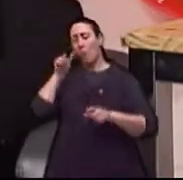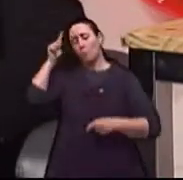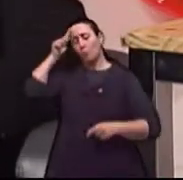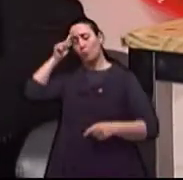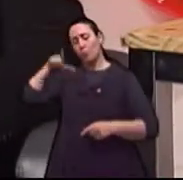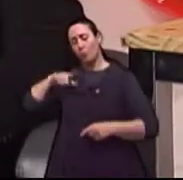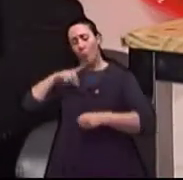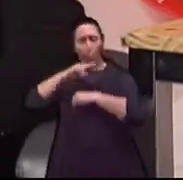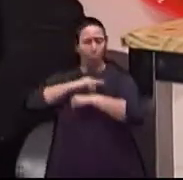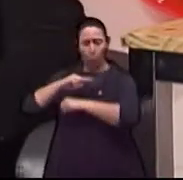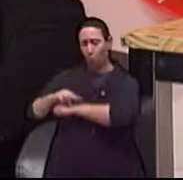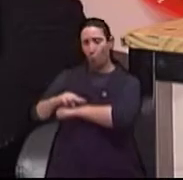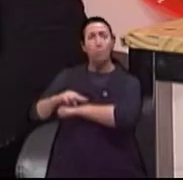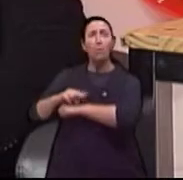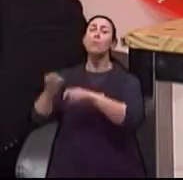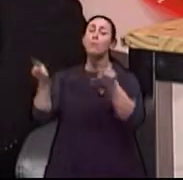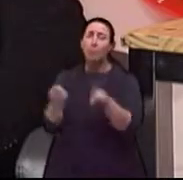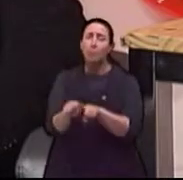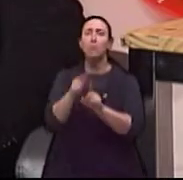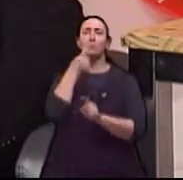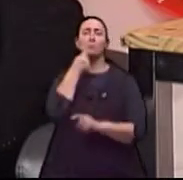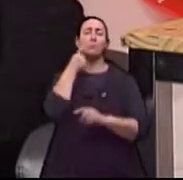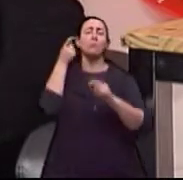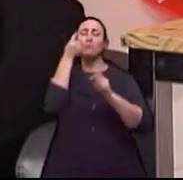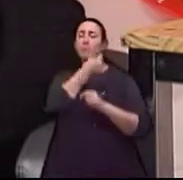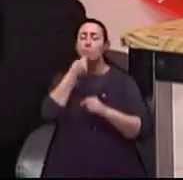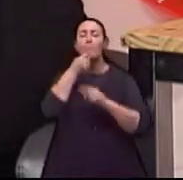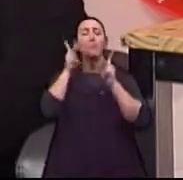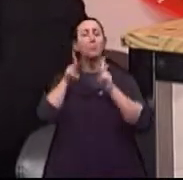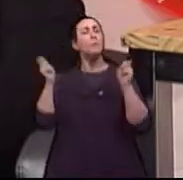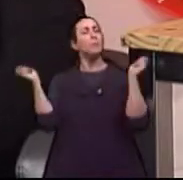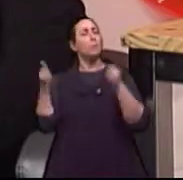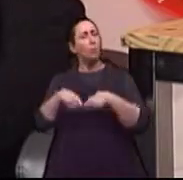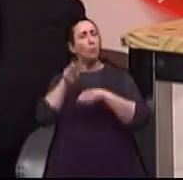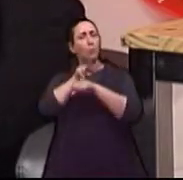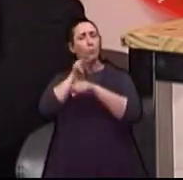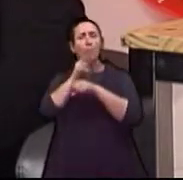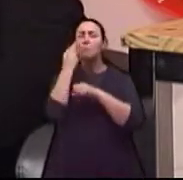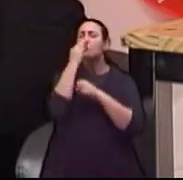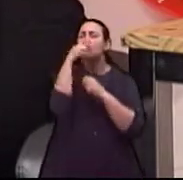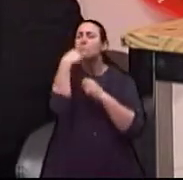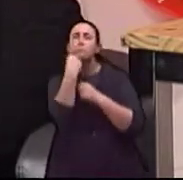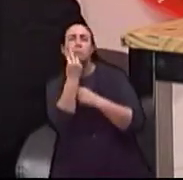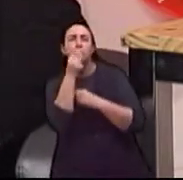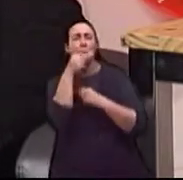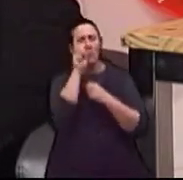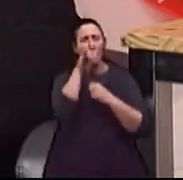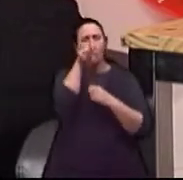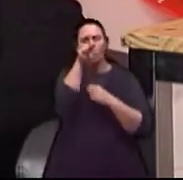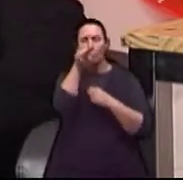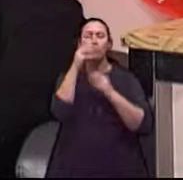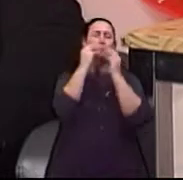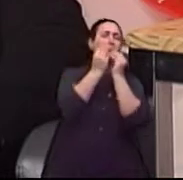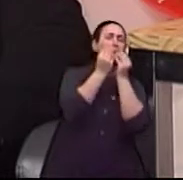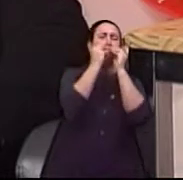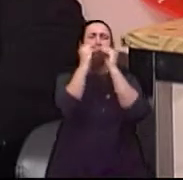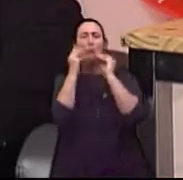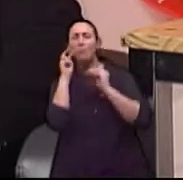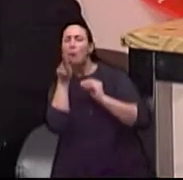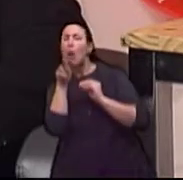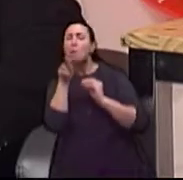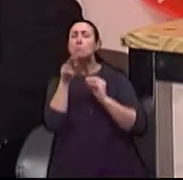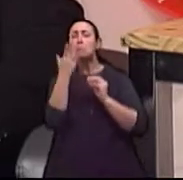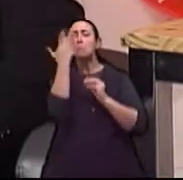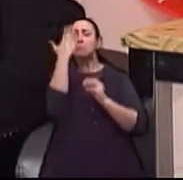regularmente o câncer bucal também pode ser resolvido com um exame da própria boca se você conhece a sua própria boca você sabe que